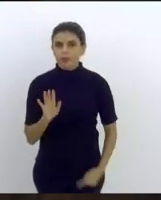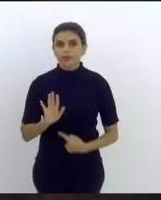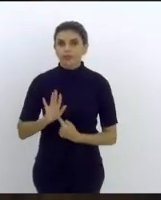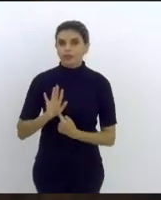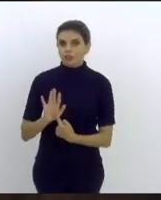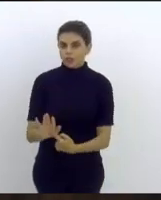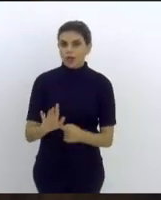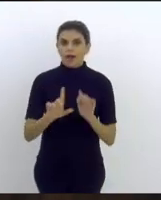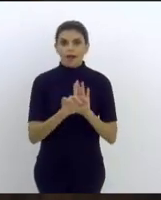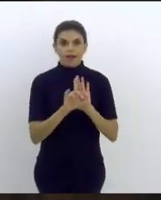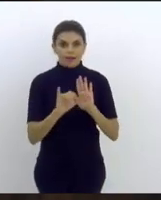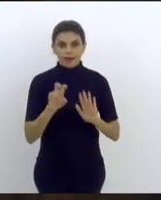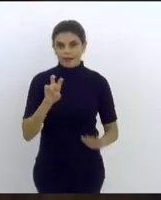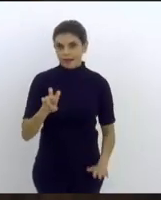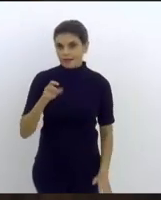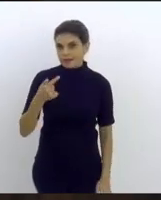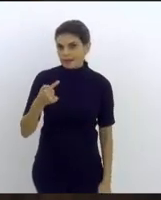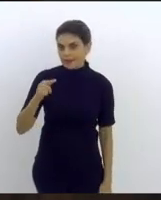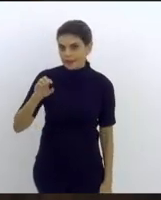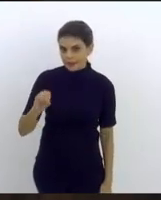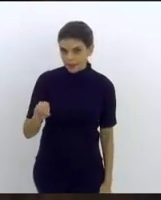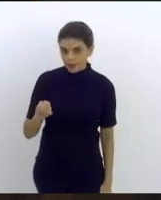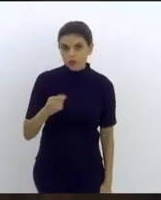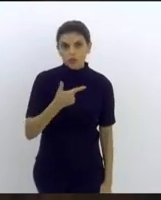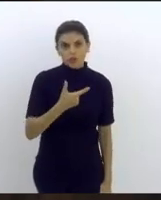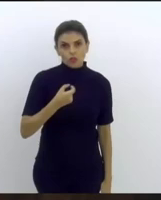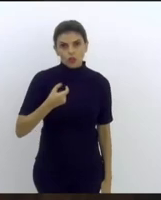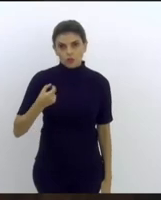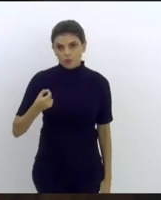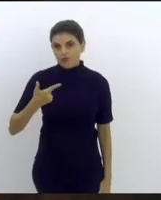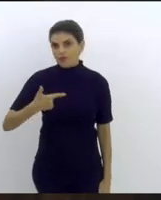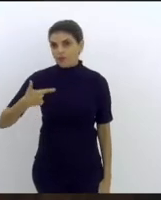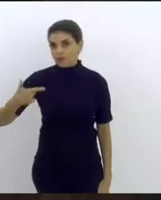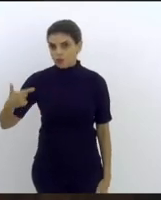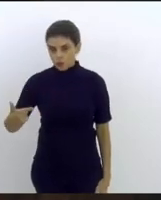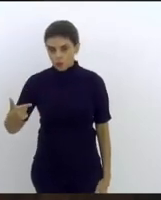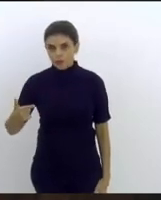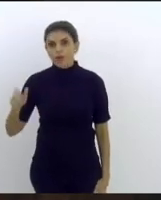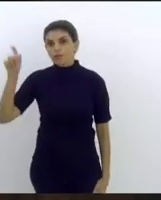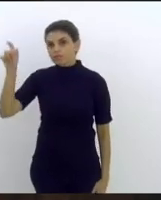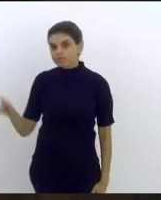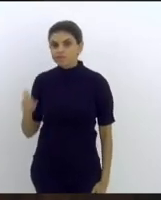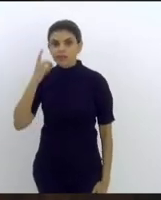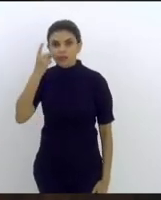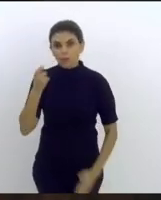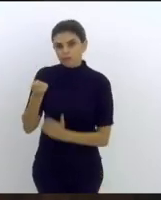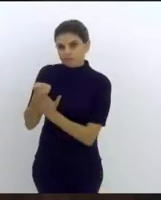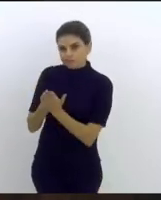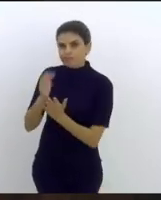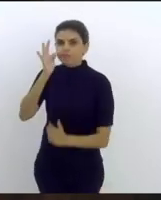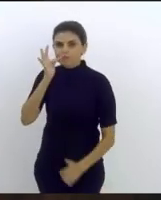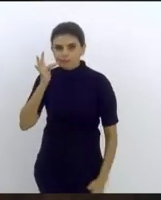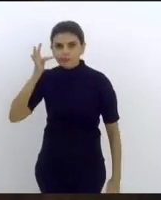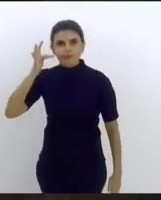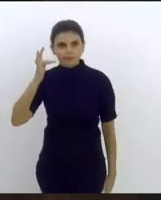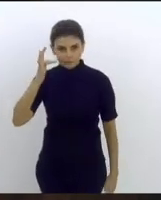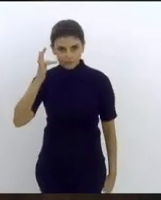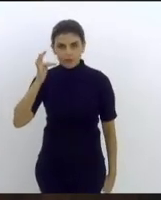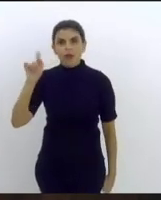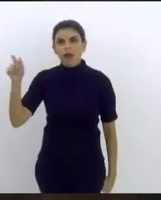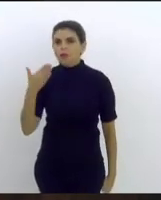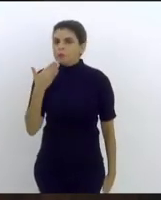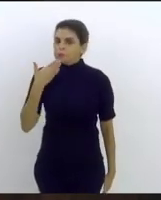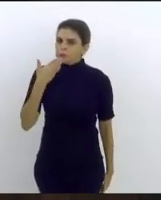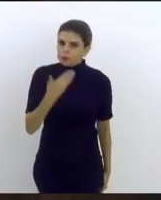Legislativa 570 de 2022 de autoria do deputado Flávio serafini que